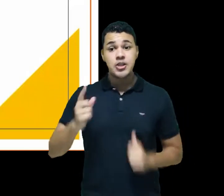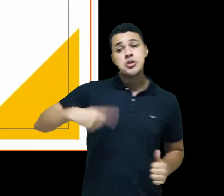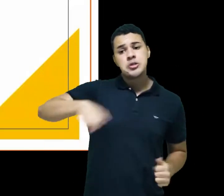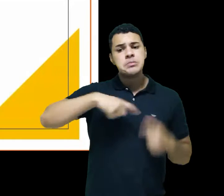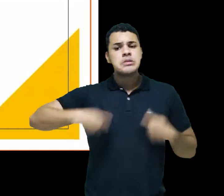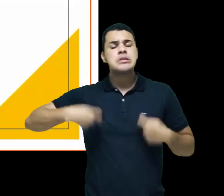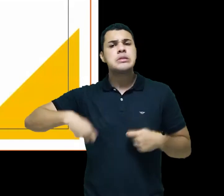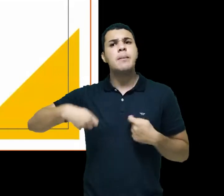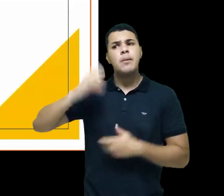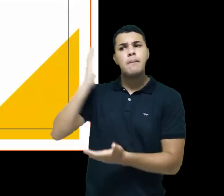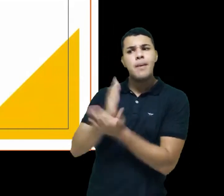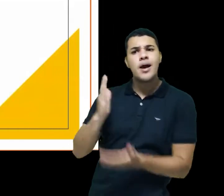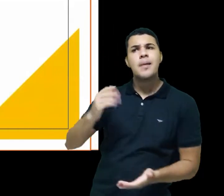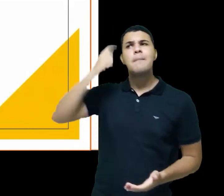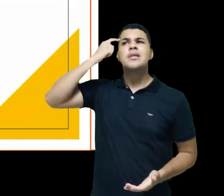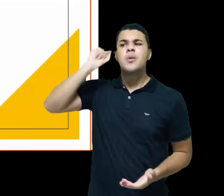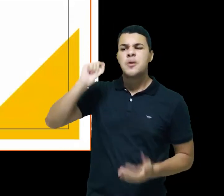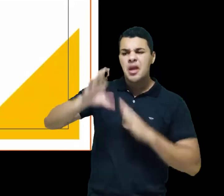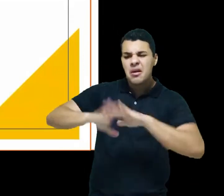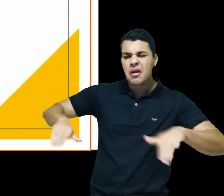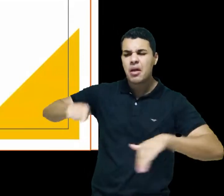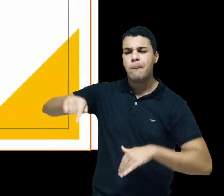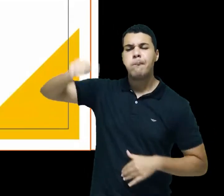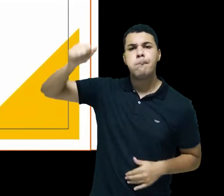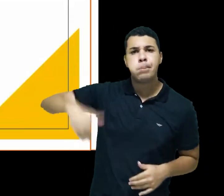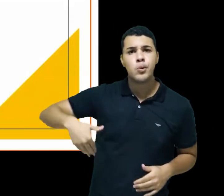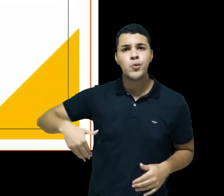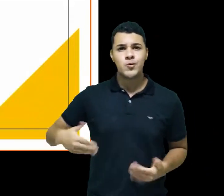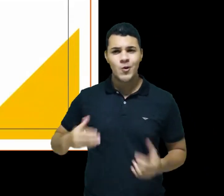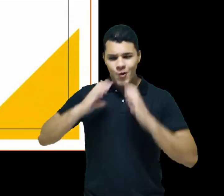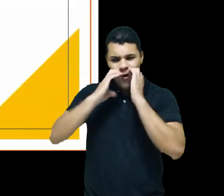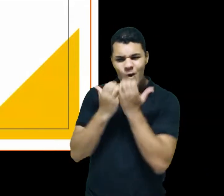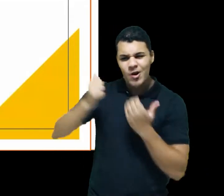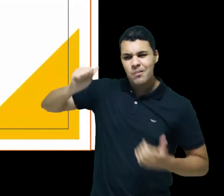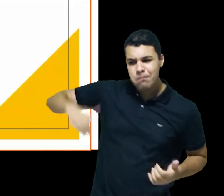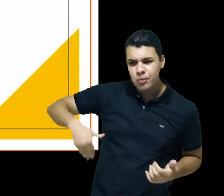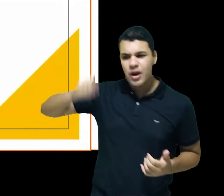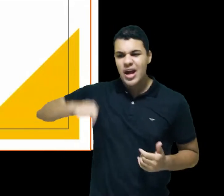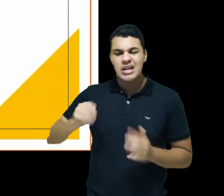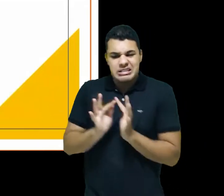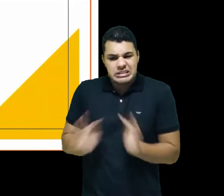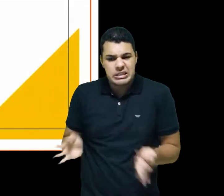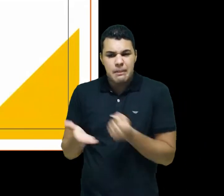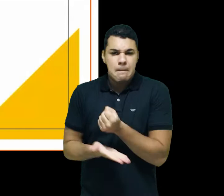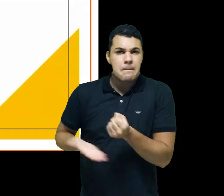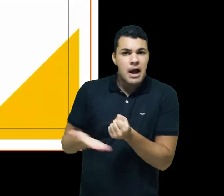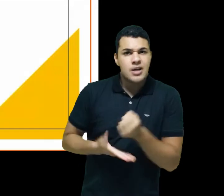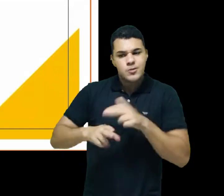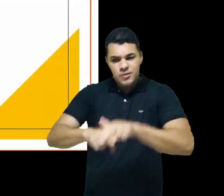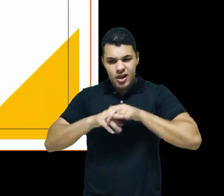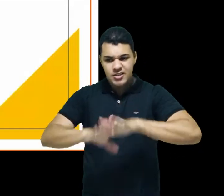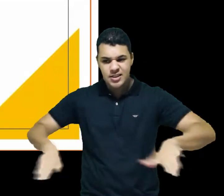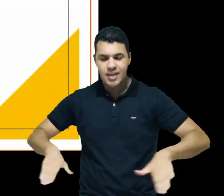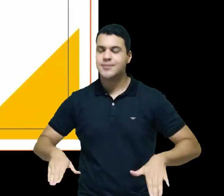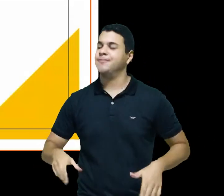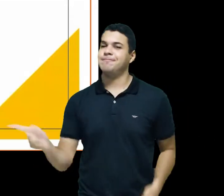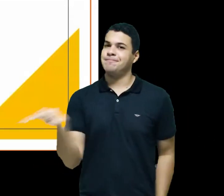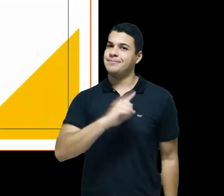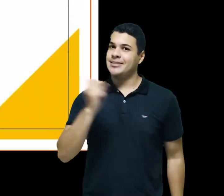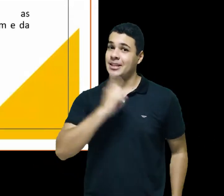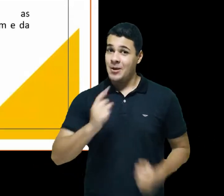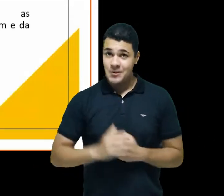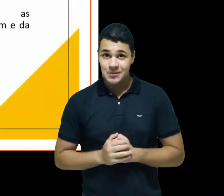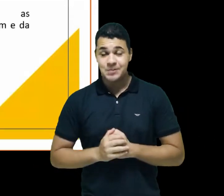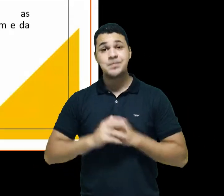de banalizar a prática coral infantil e achar que um coro infantil só tem que ser fofo, porque crianças são fofas.